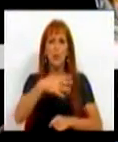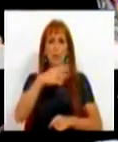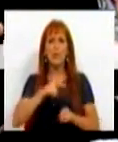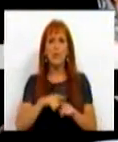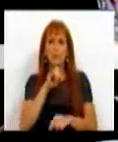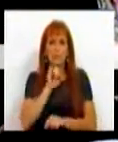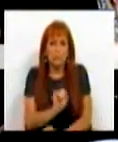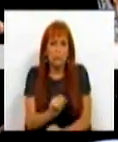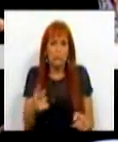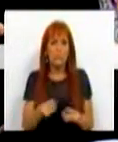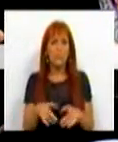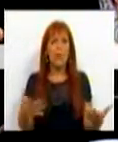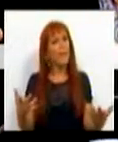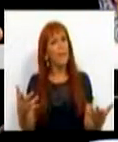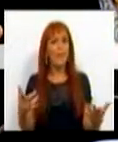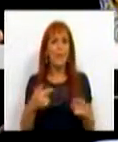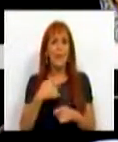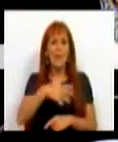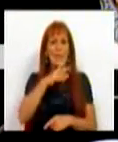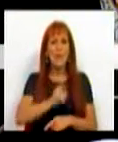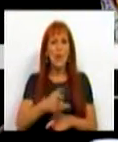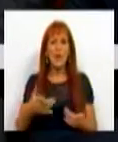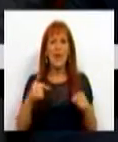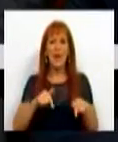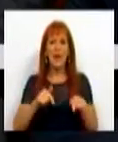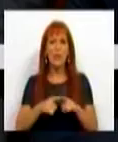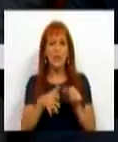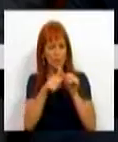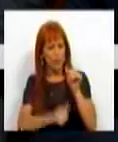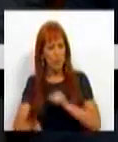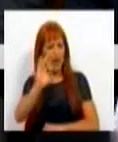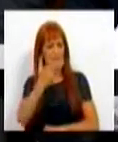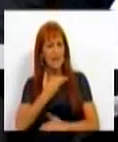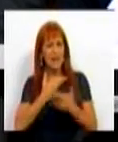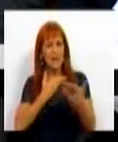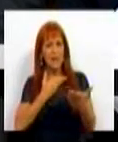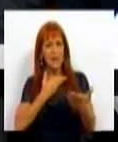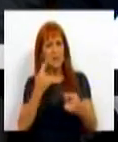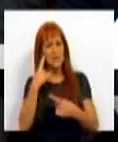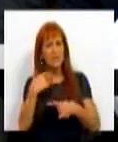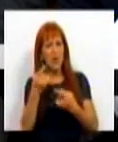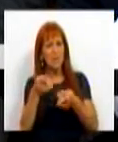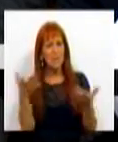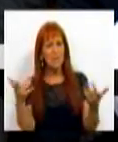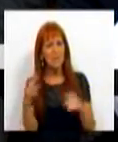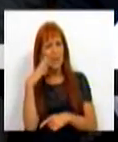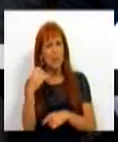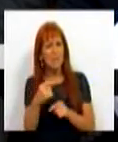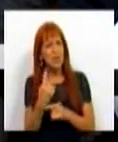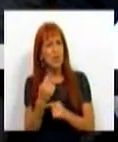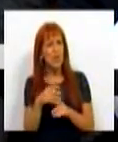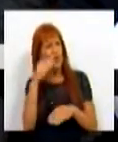dizer, propriamente dito, queria dizer o seguinte. Esta intervenção do PSD revela também, naturalmente,